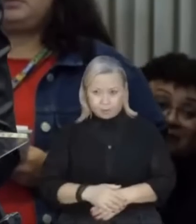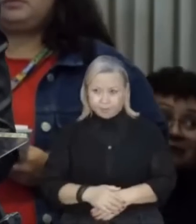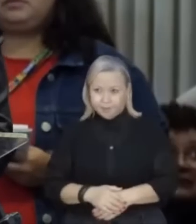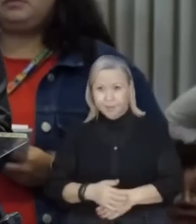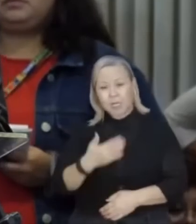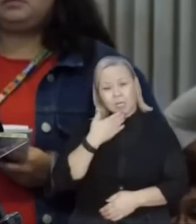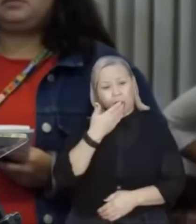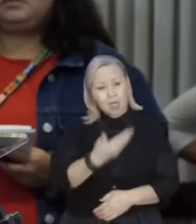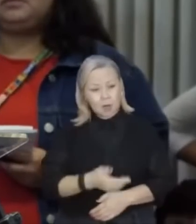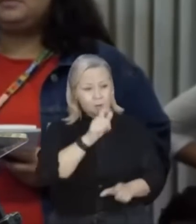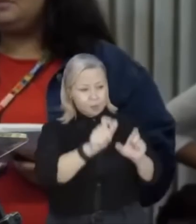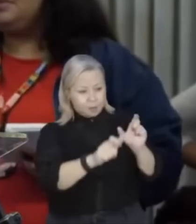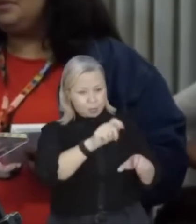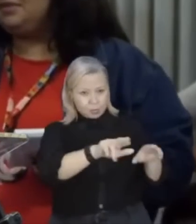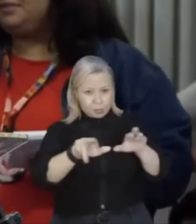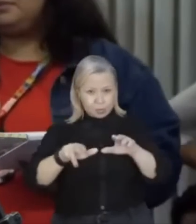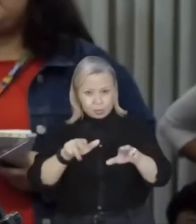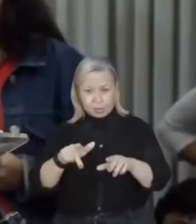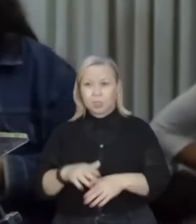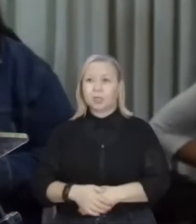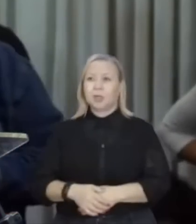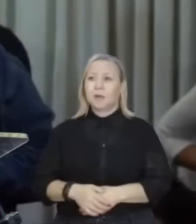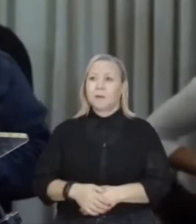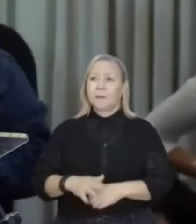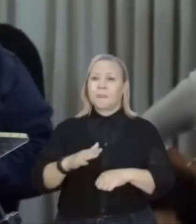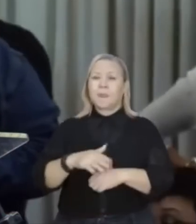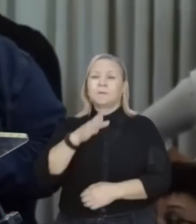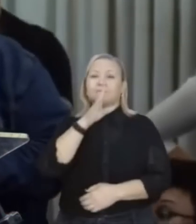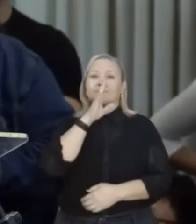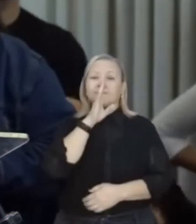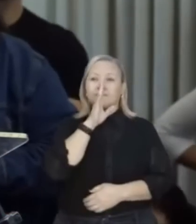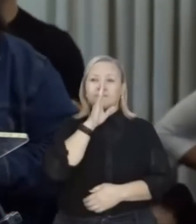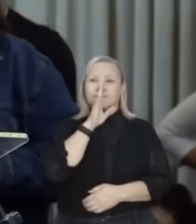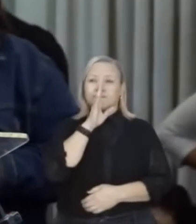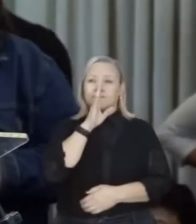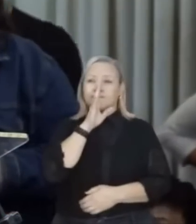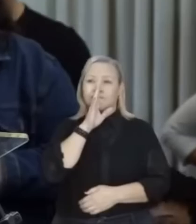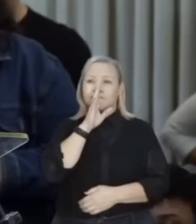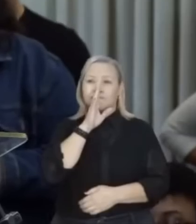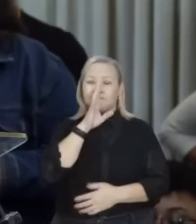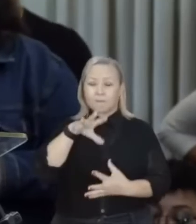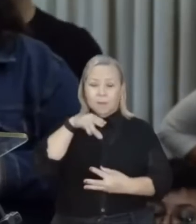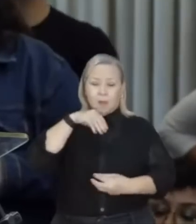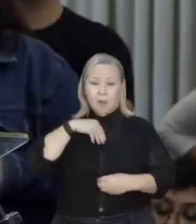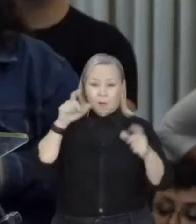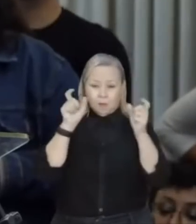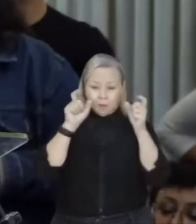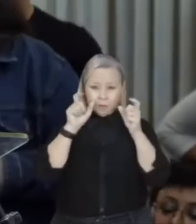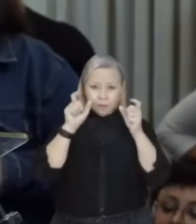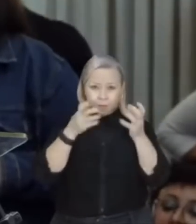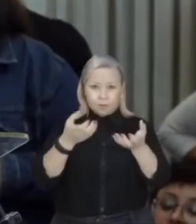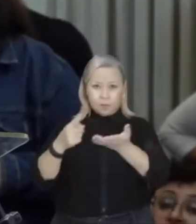irmãos e irmãs o mais silente espírito atento. E quero convidar o ministro